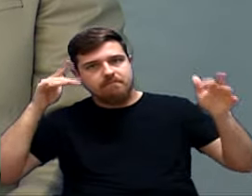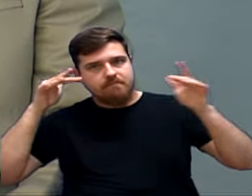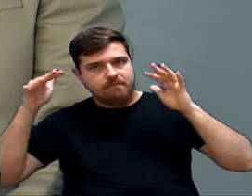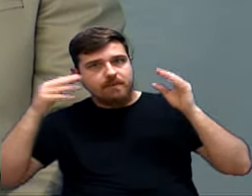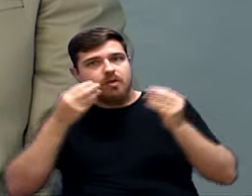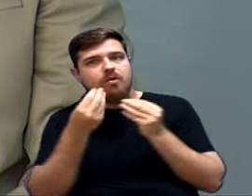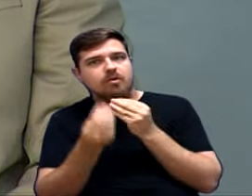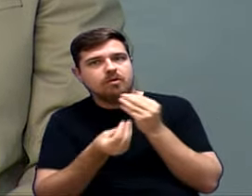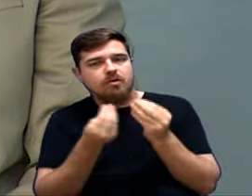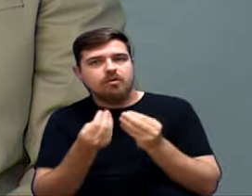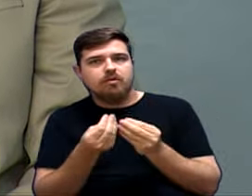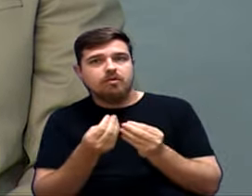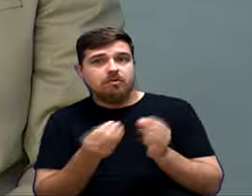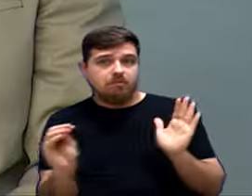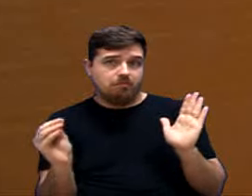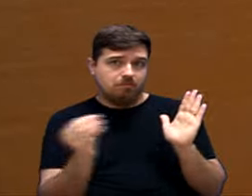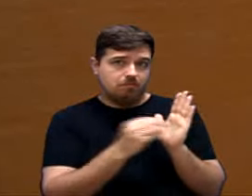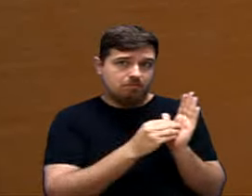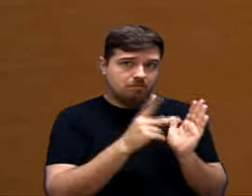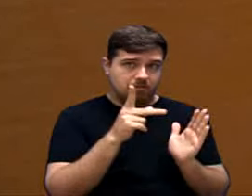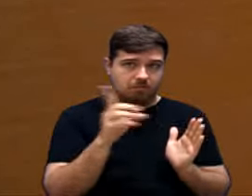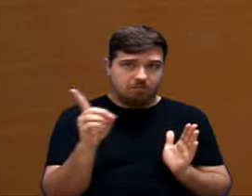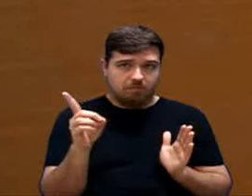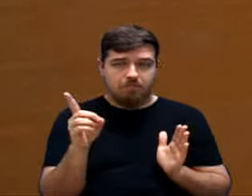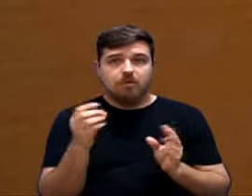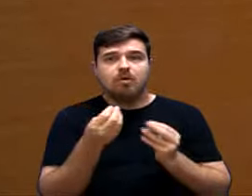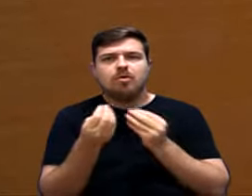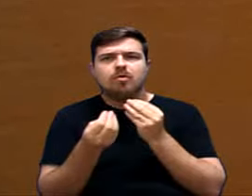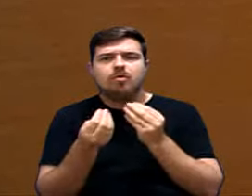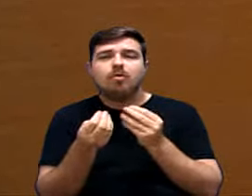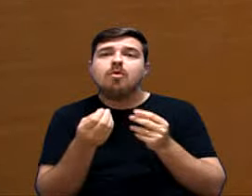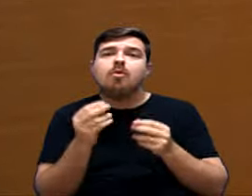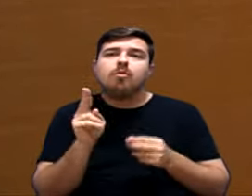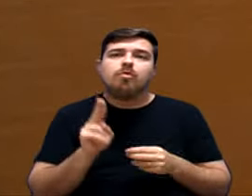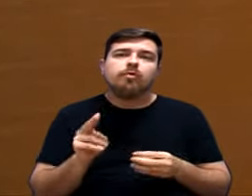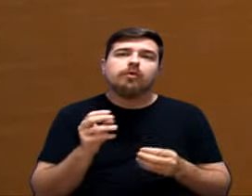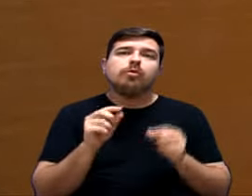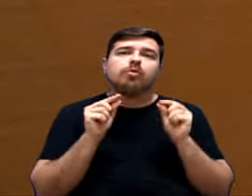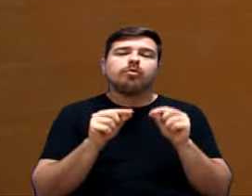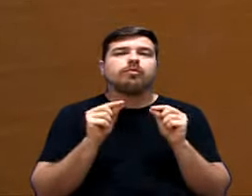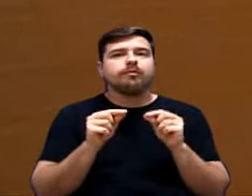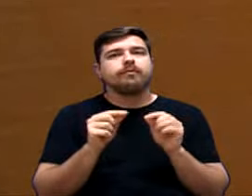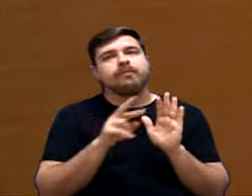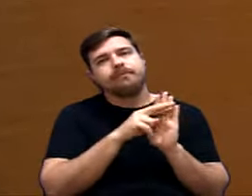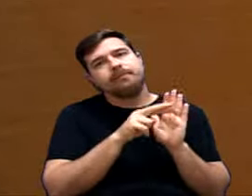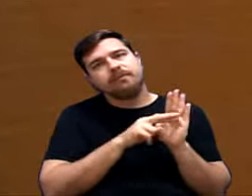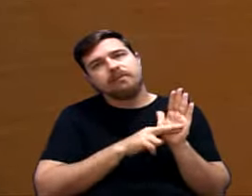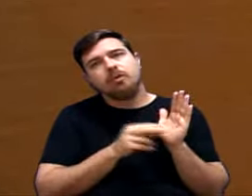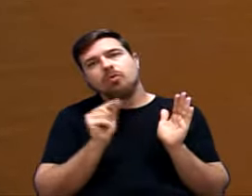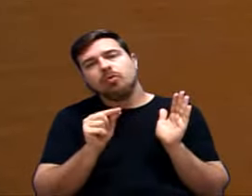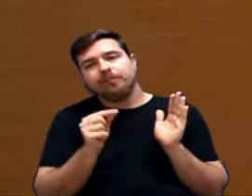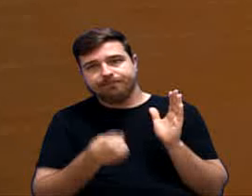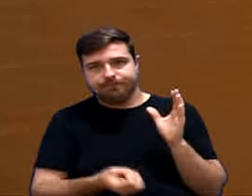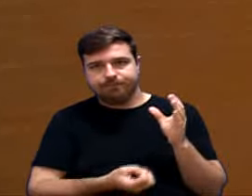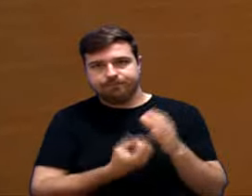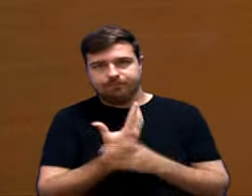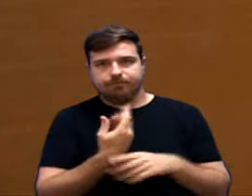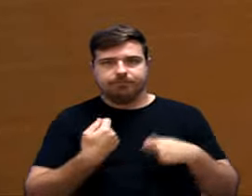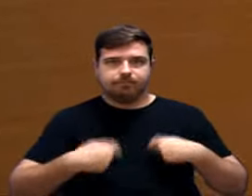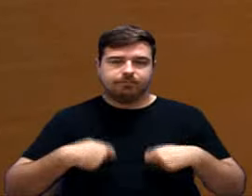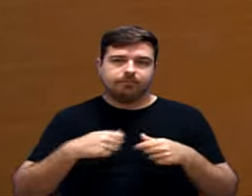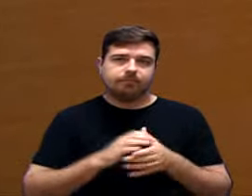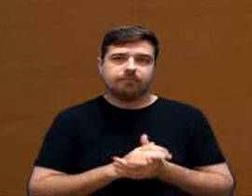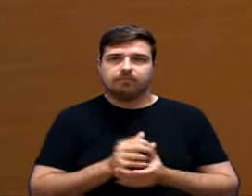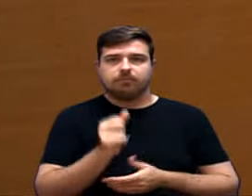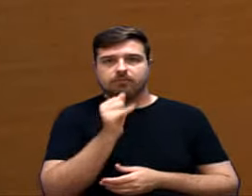é vai vai est definido isso no plano e saber qual é o dispositivo eh necessário para para acter esse tipo de problema